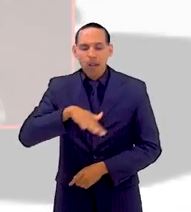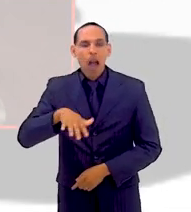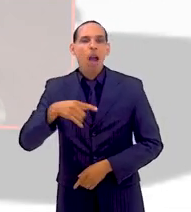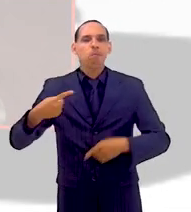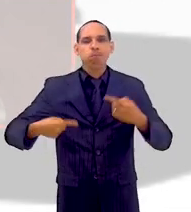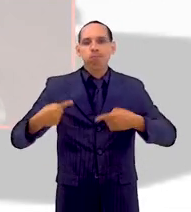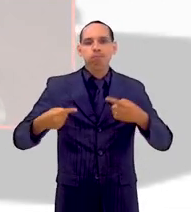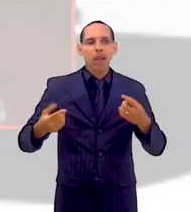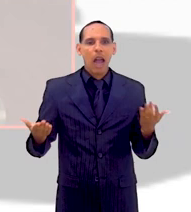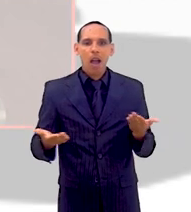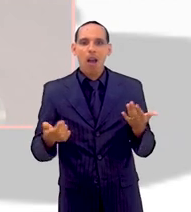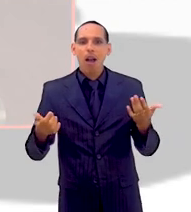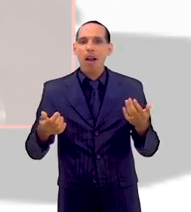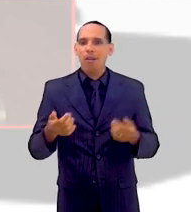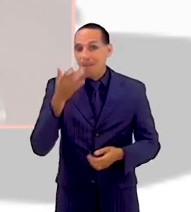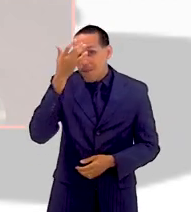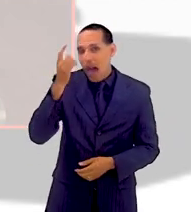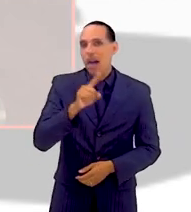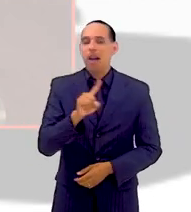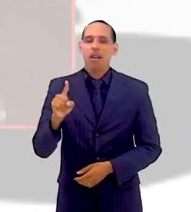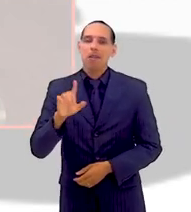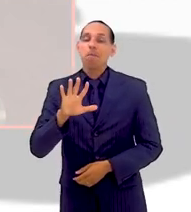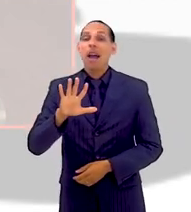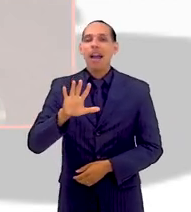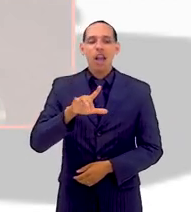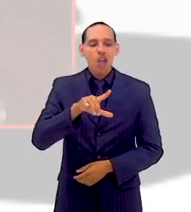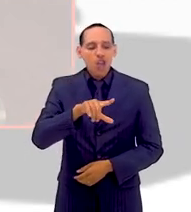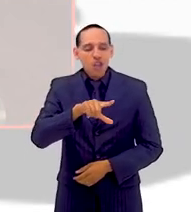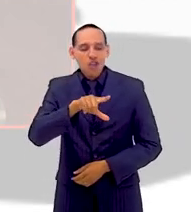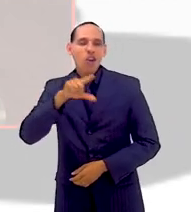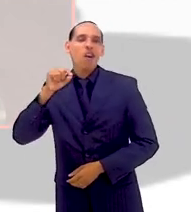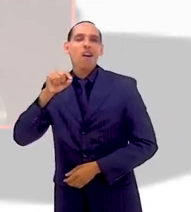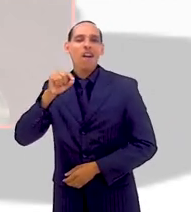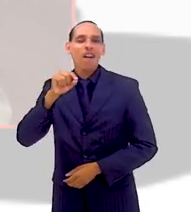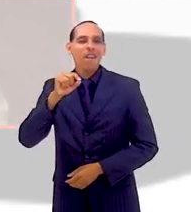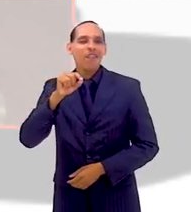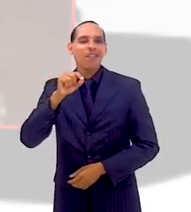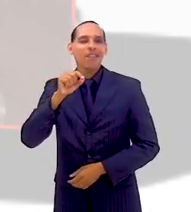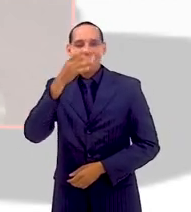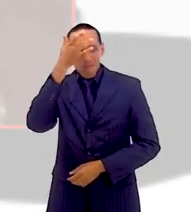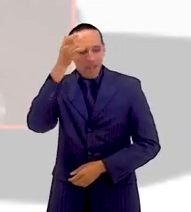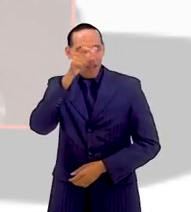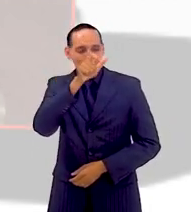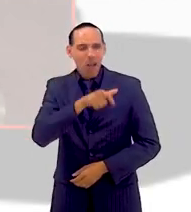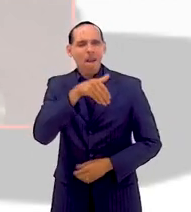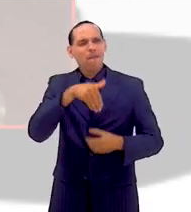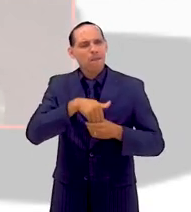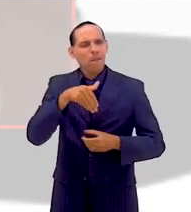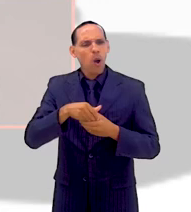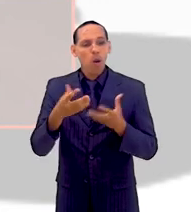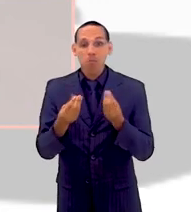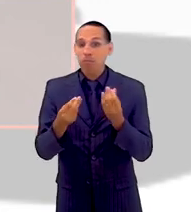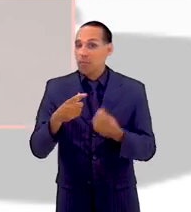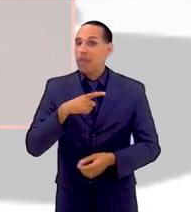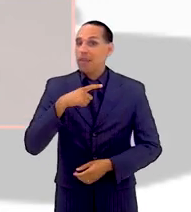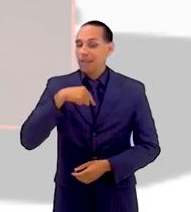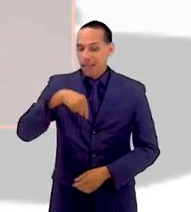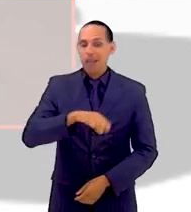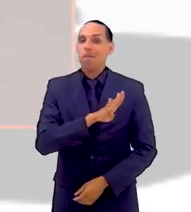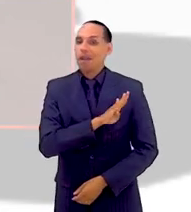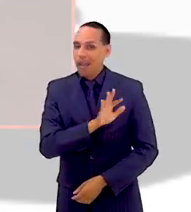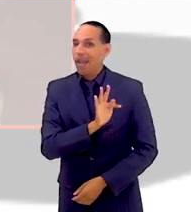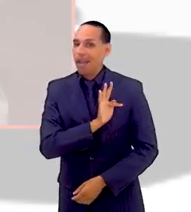é verdade. E a escolha de uma pessoa que teve um significativo número de votos no interior e na